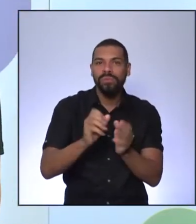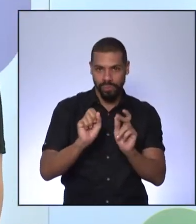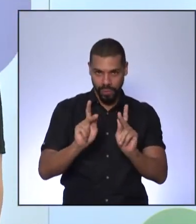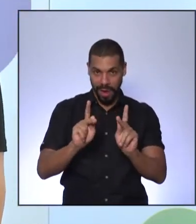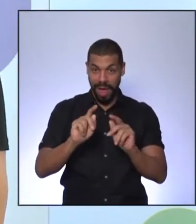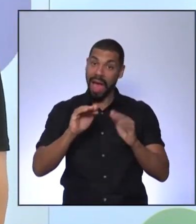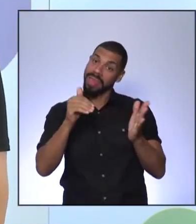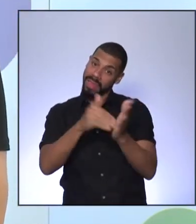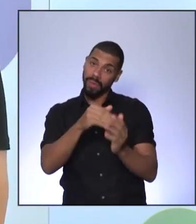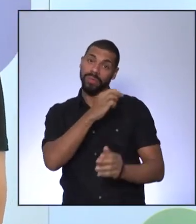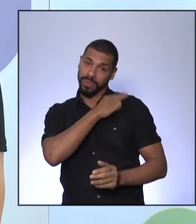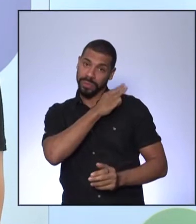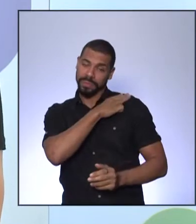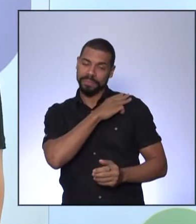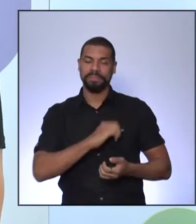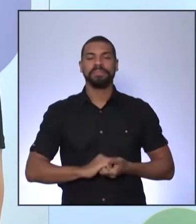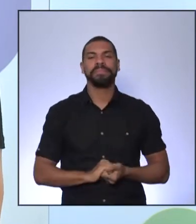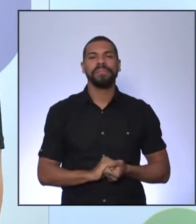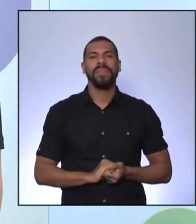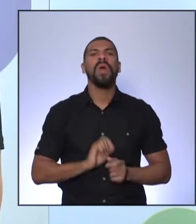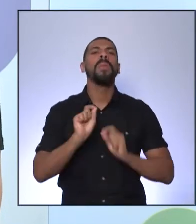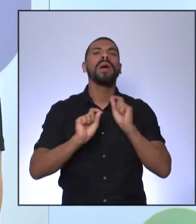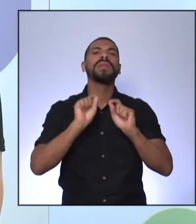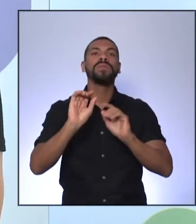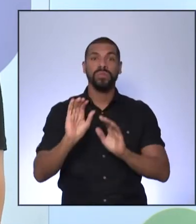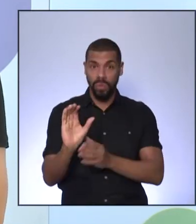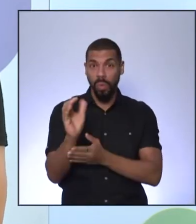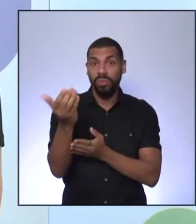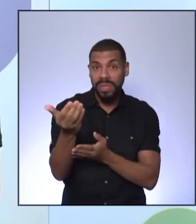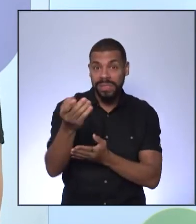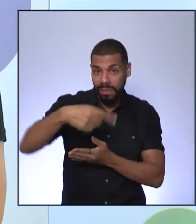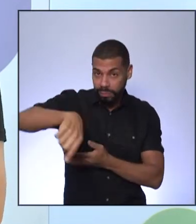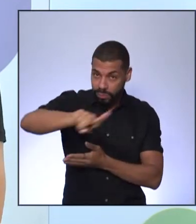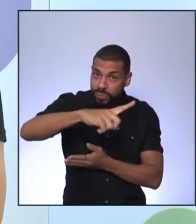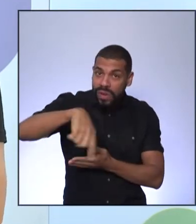médio. Para que aconteça isso,